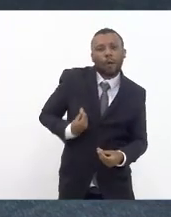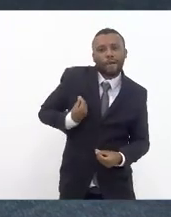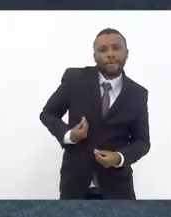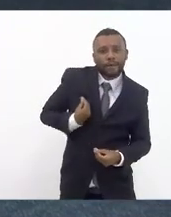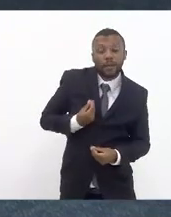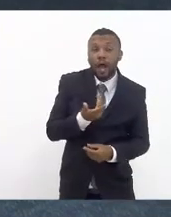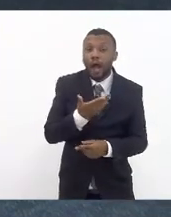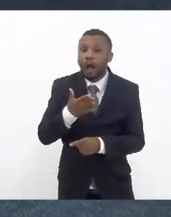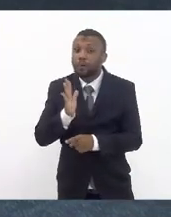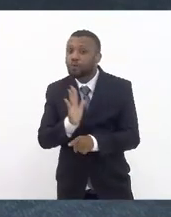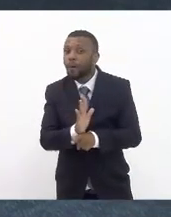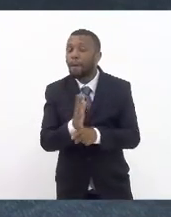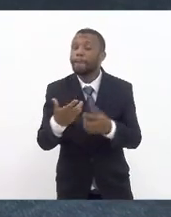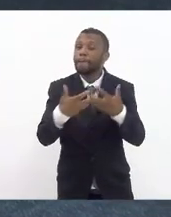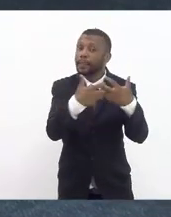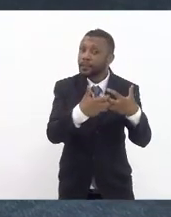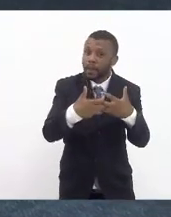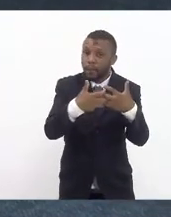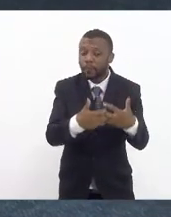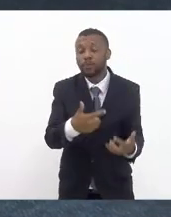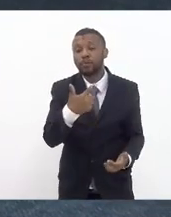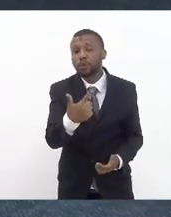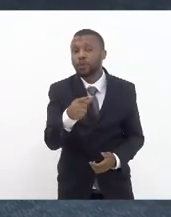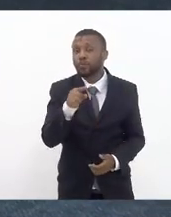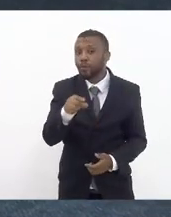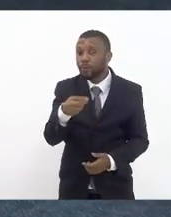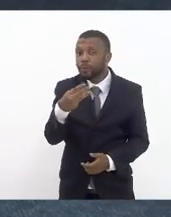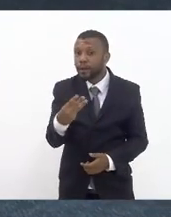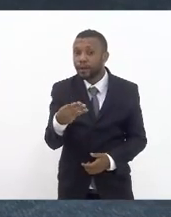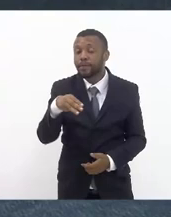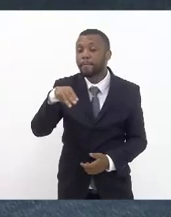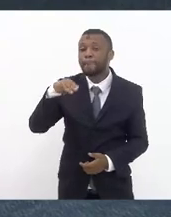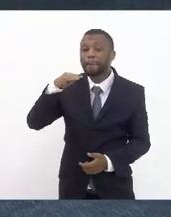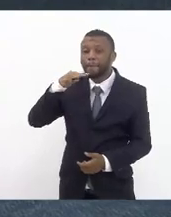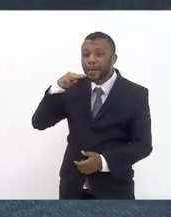ajudou Petrópolis com 2,3 milhões de reais.